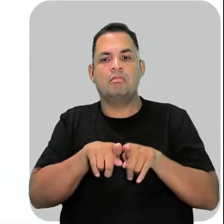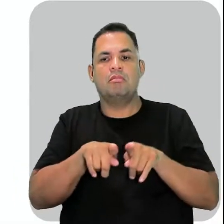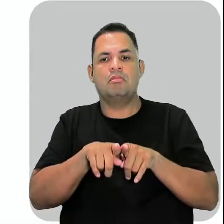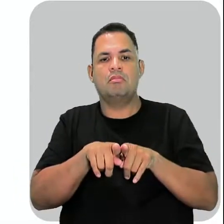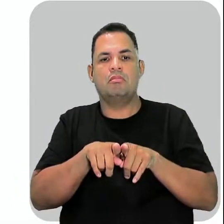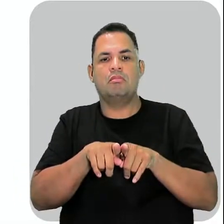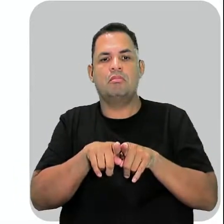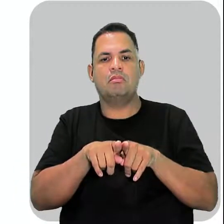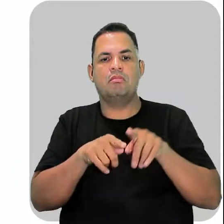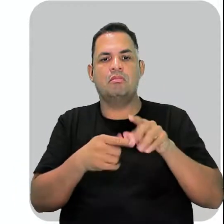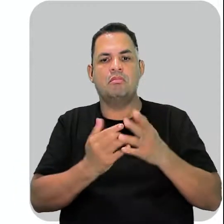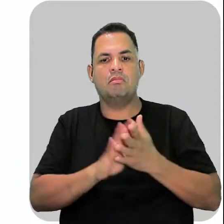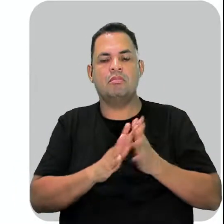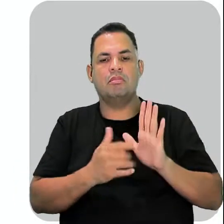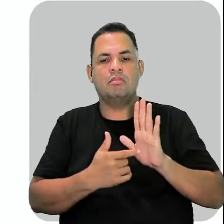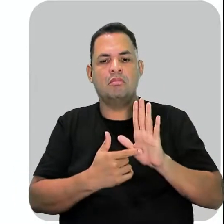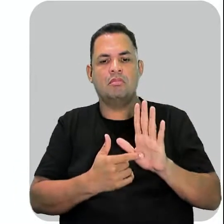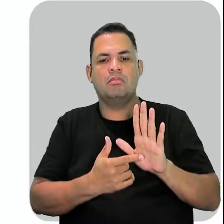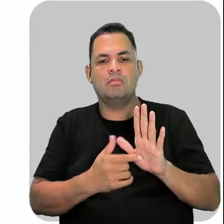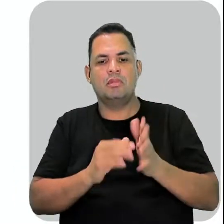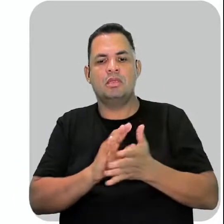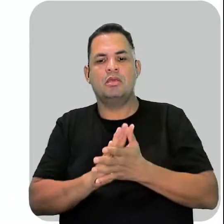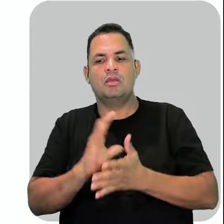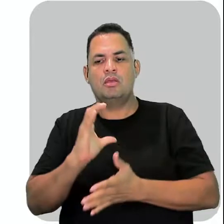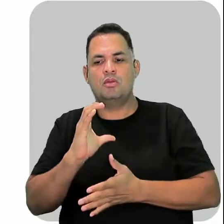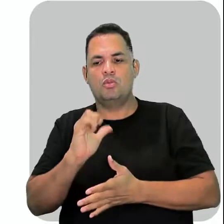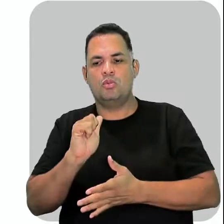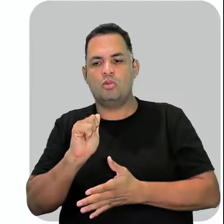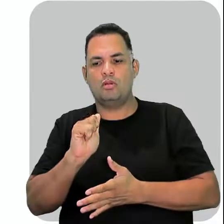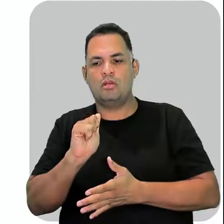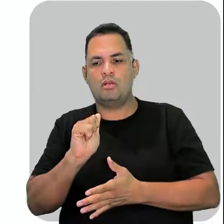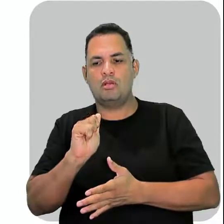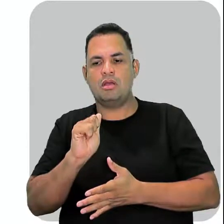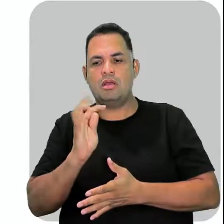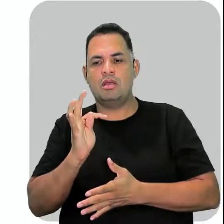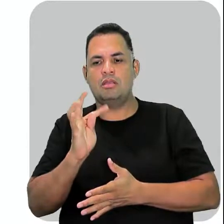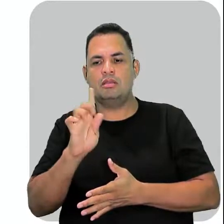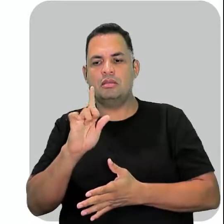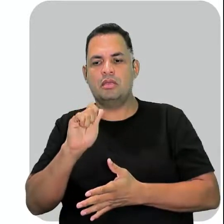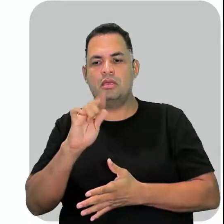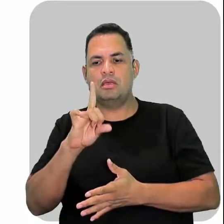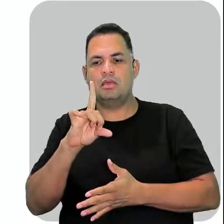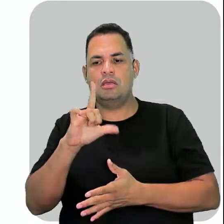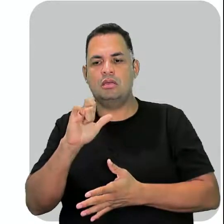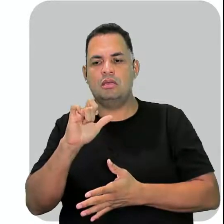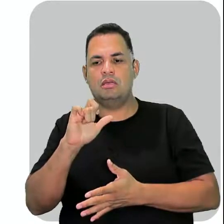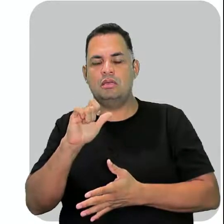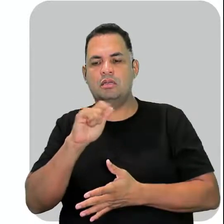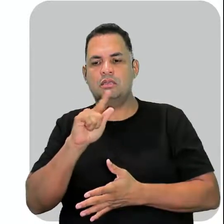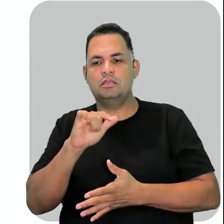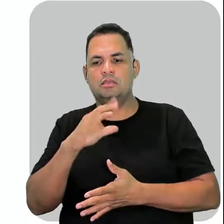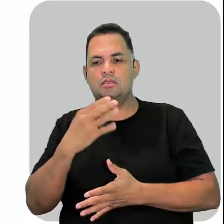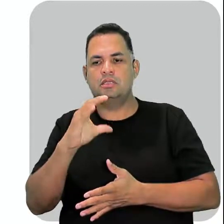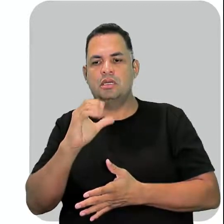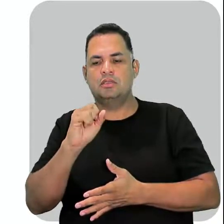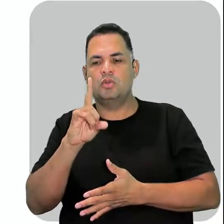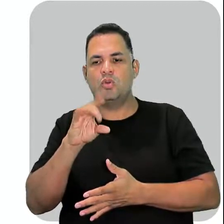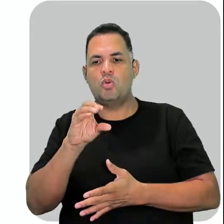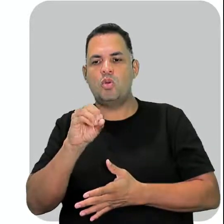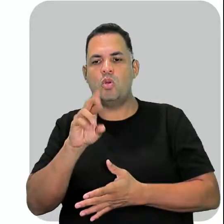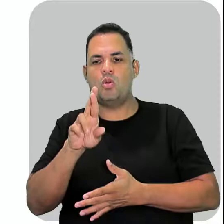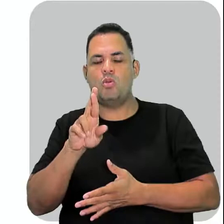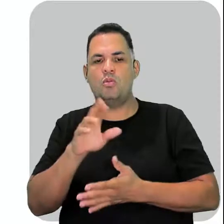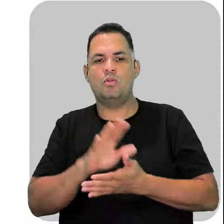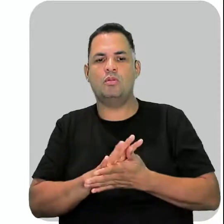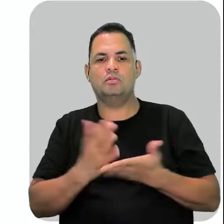também a presença de um catalisador. Está aqui representado aqui, ó, catalisador.